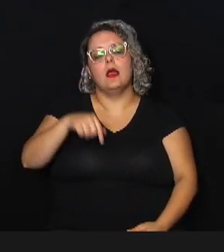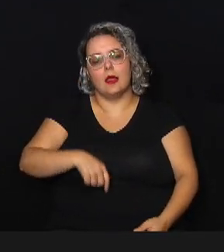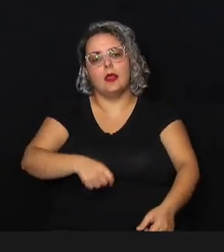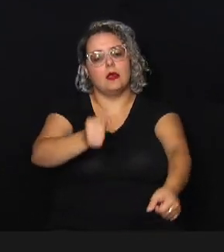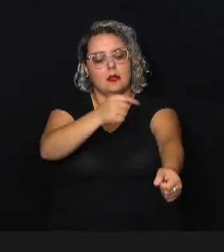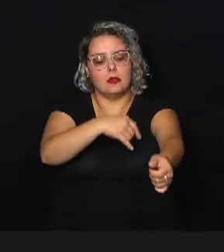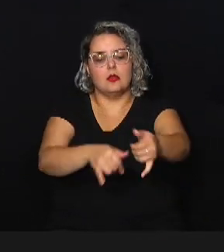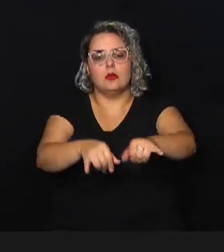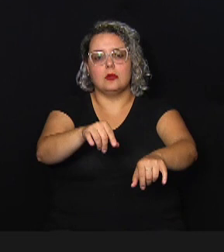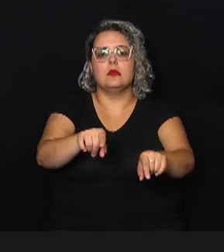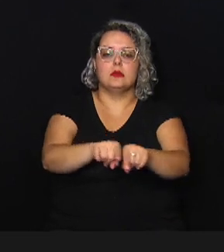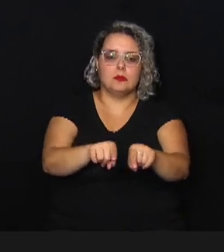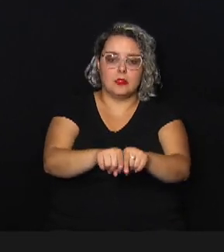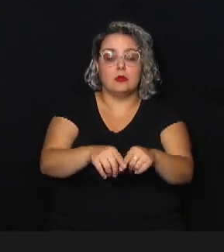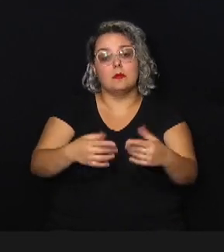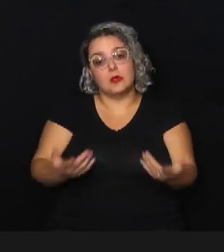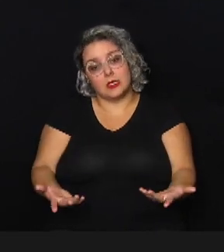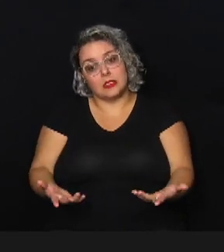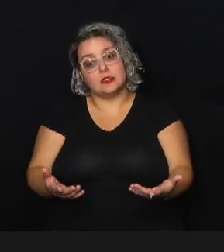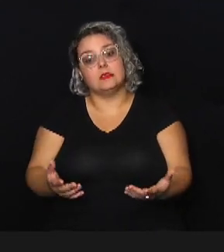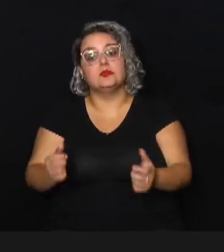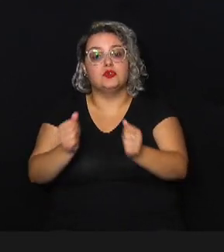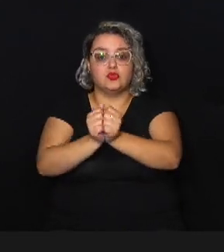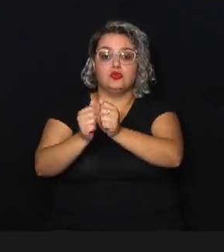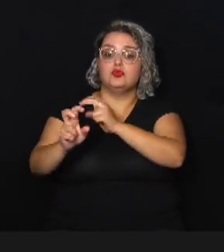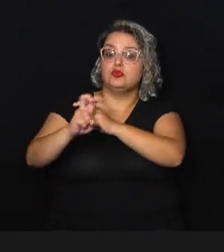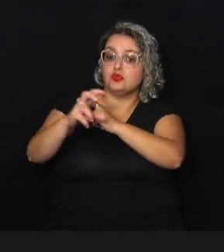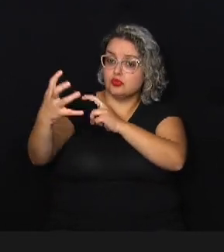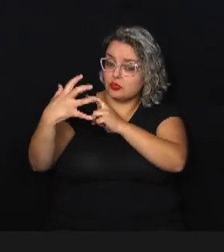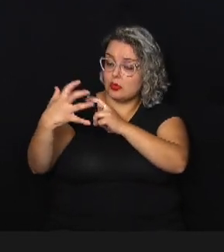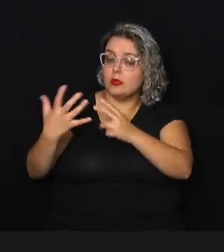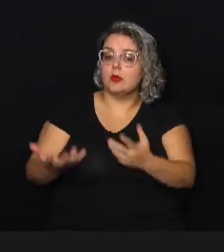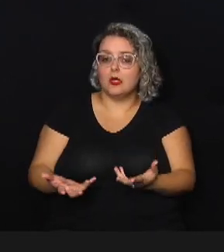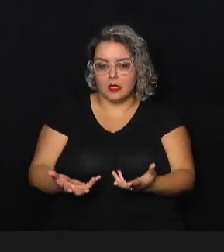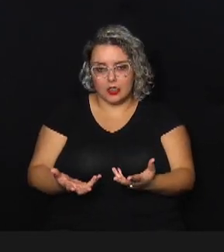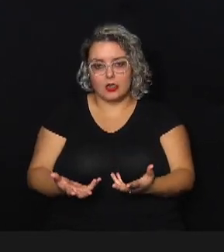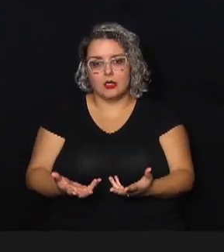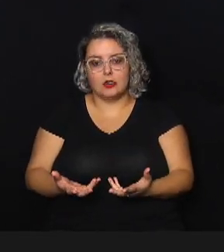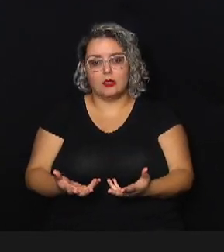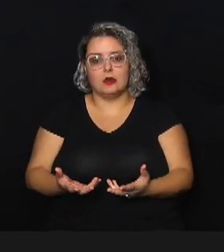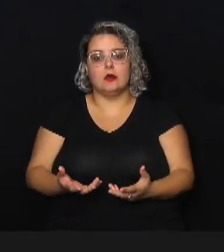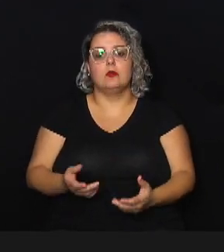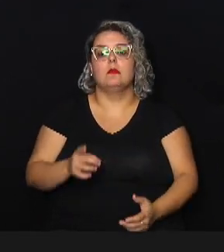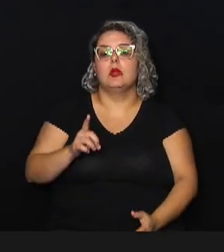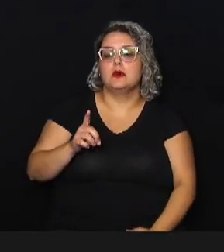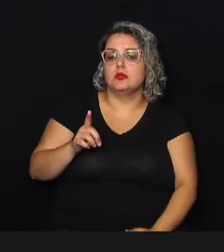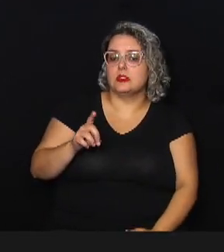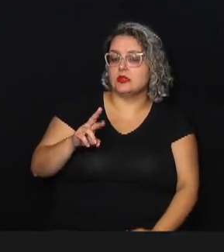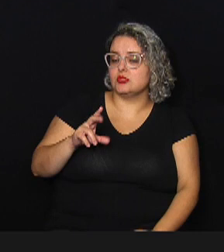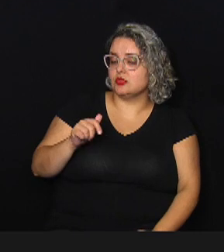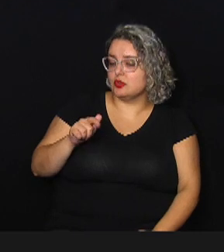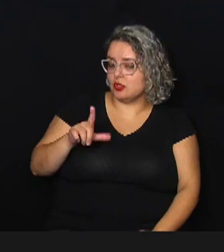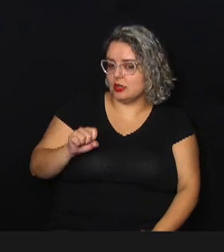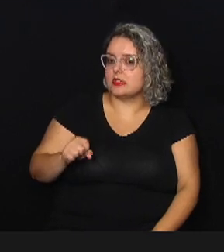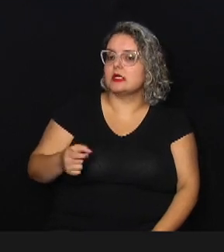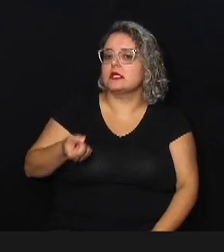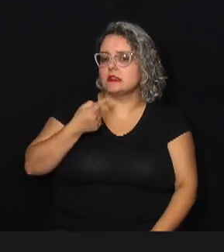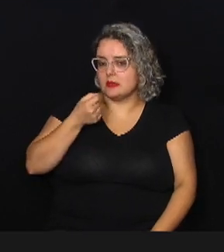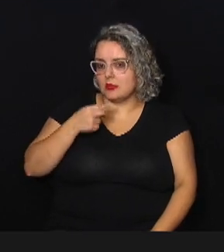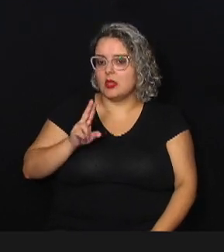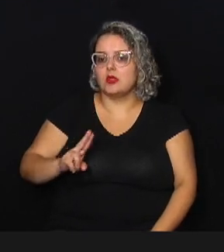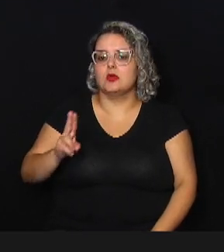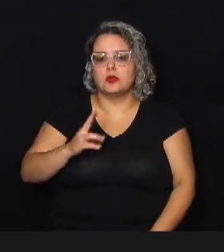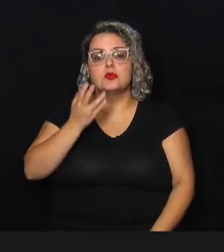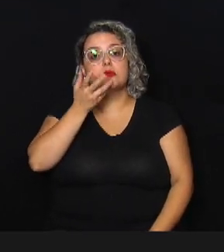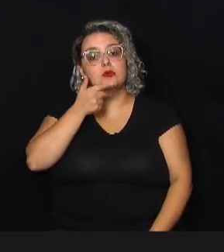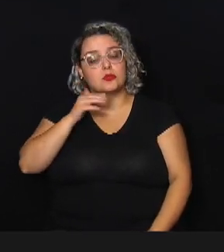Mas quimioterapia, às vezes com radioterapia também, tá? Mas as drogas utilizadas no tratamento das leucemias da